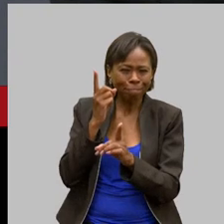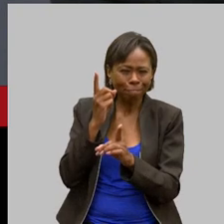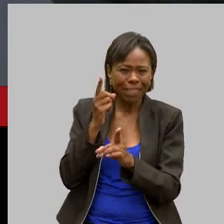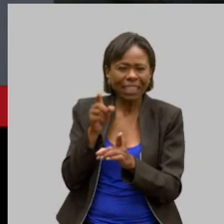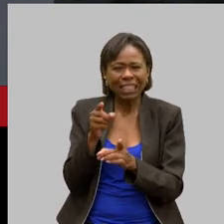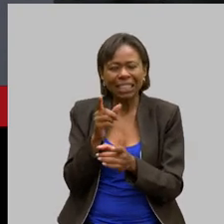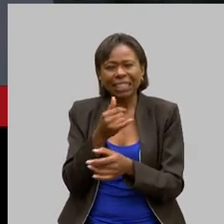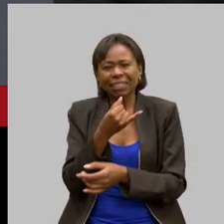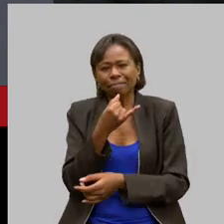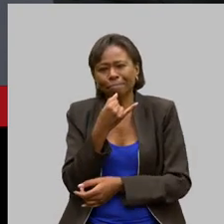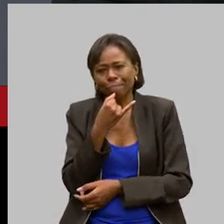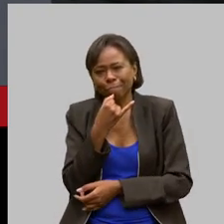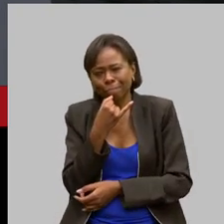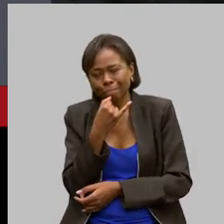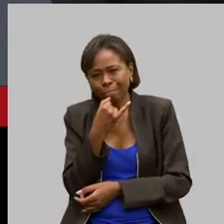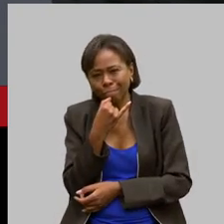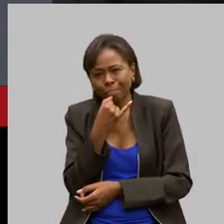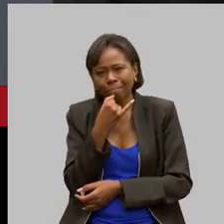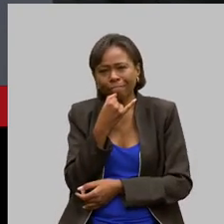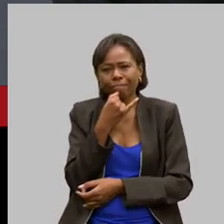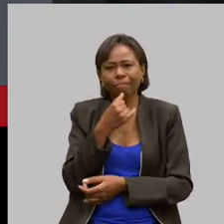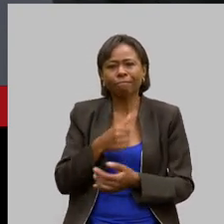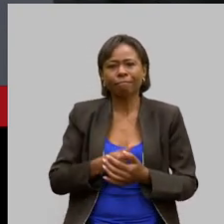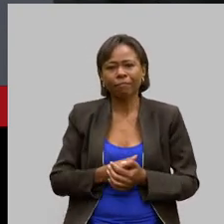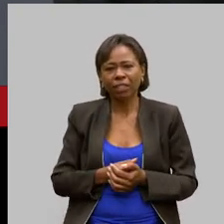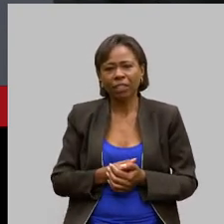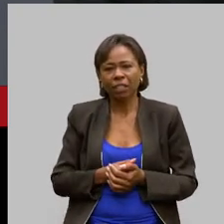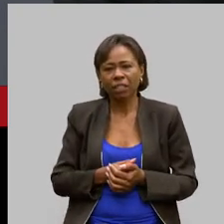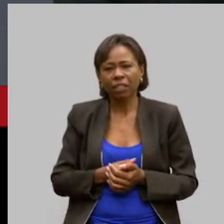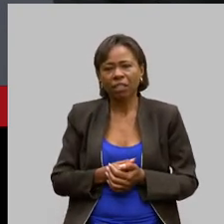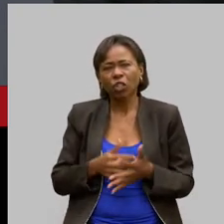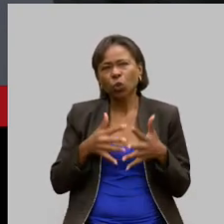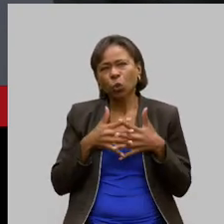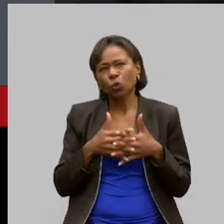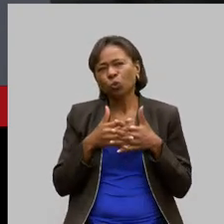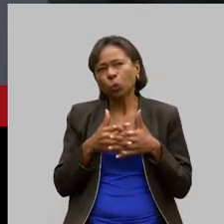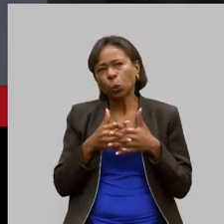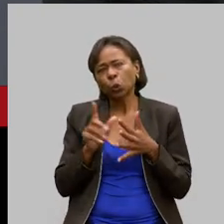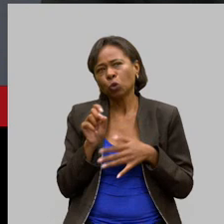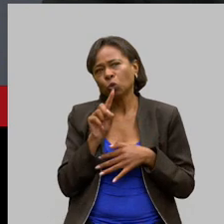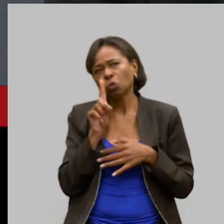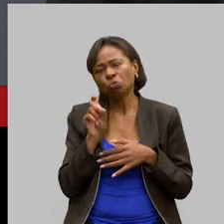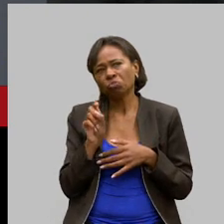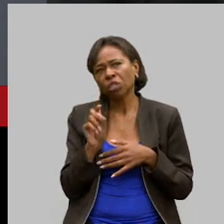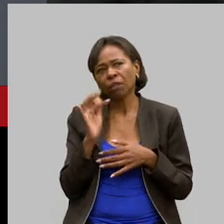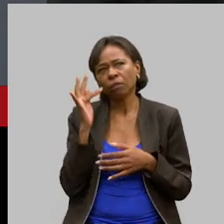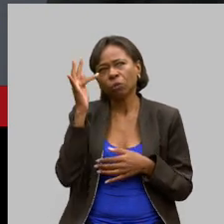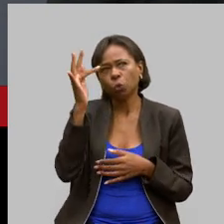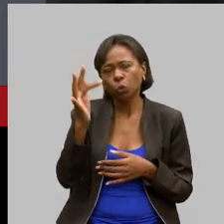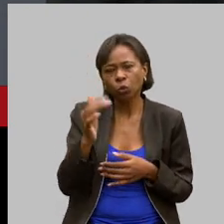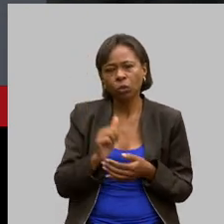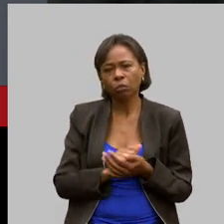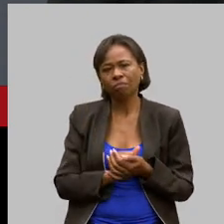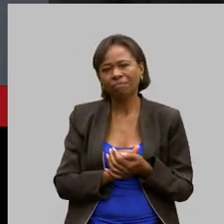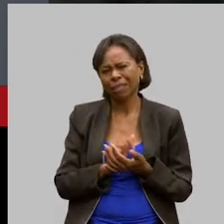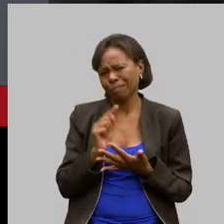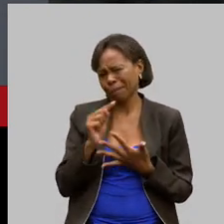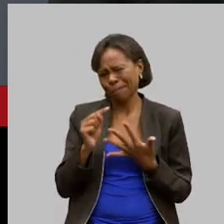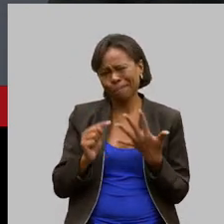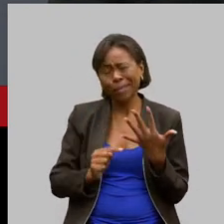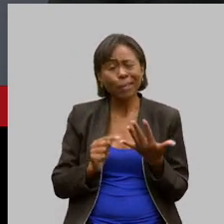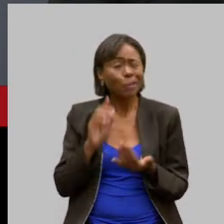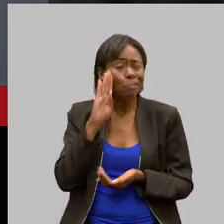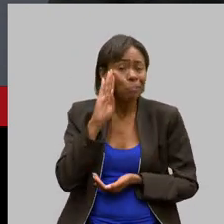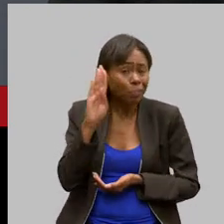a a incerteza sobre o futuro sobre o que fazer e especialmente a falta de